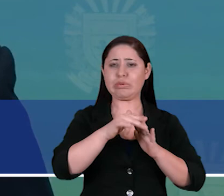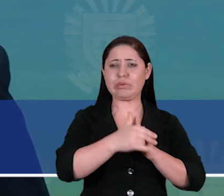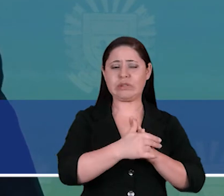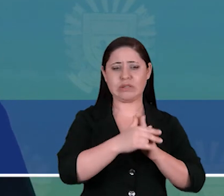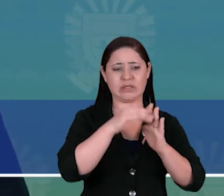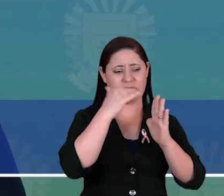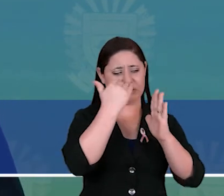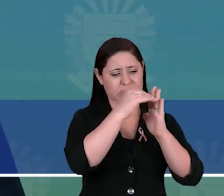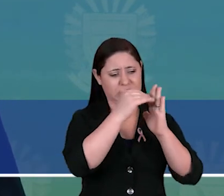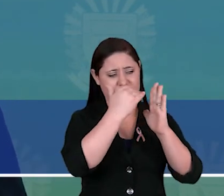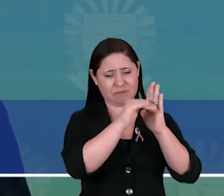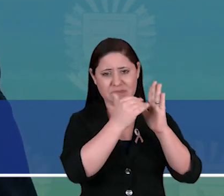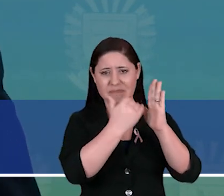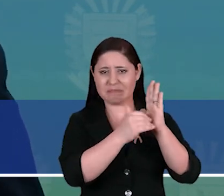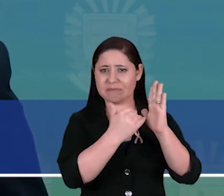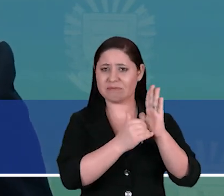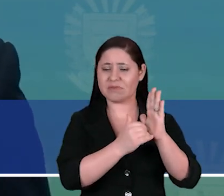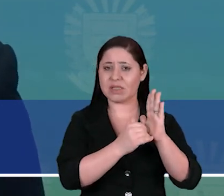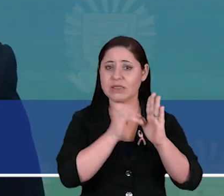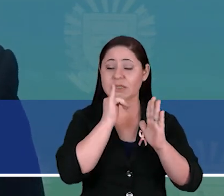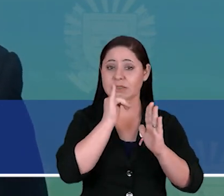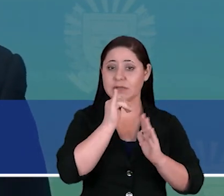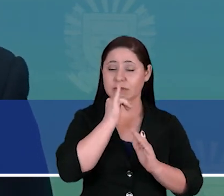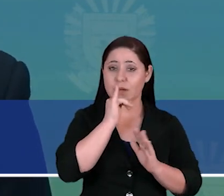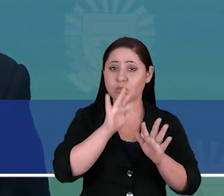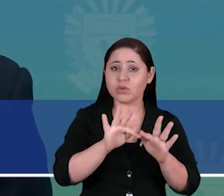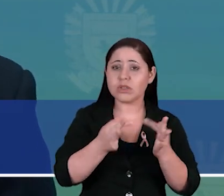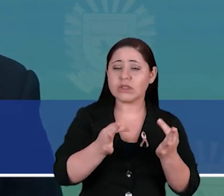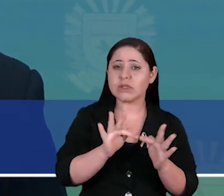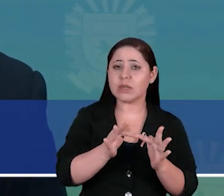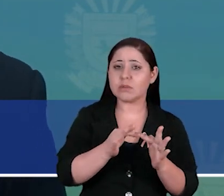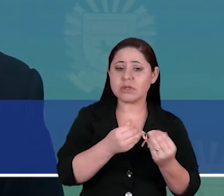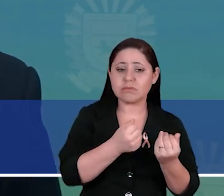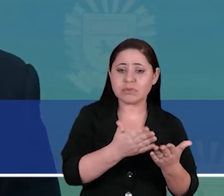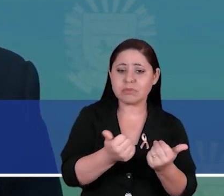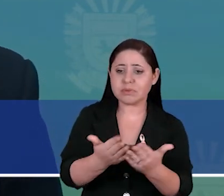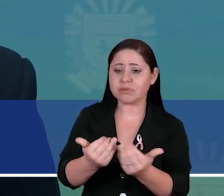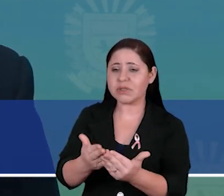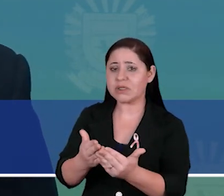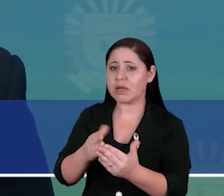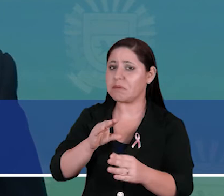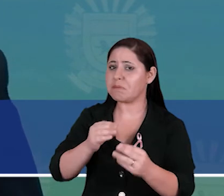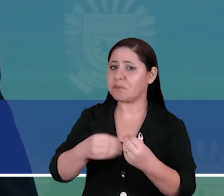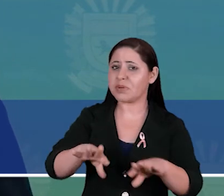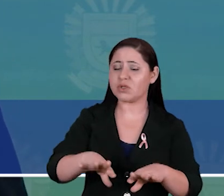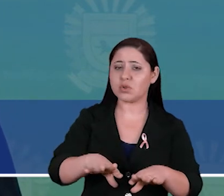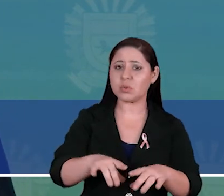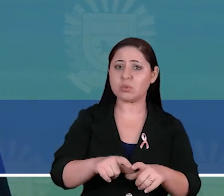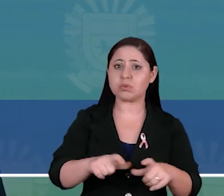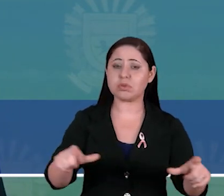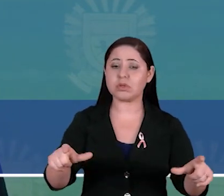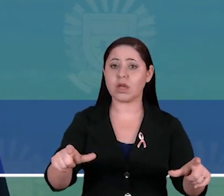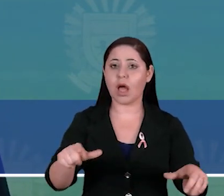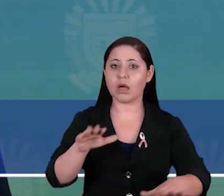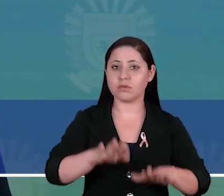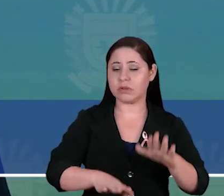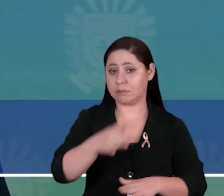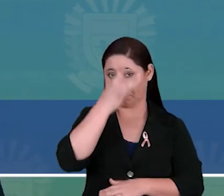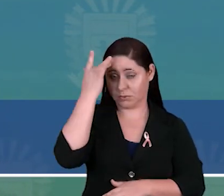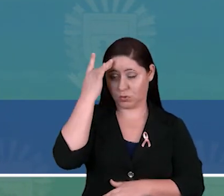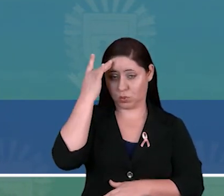vários encaminhamentos em andamento, por exemplo, encaminhamentos simples que têm causado um dano muito